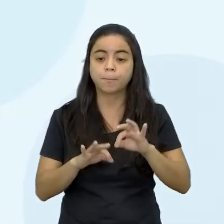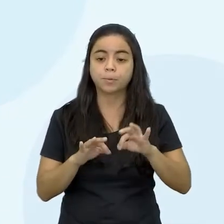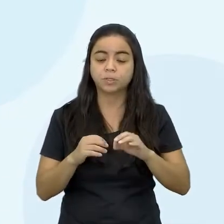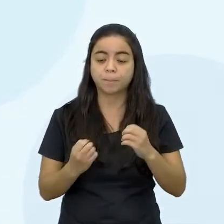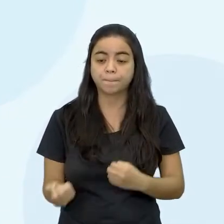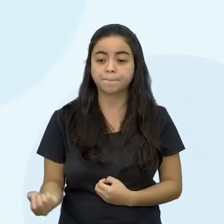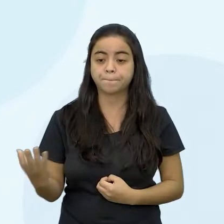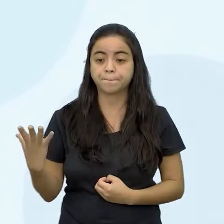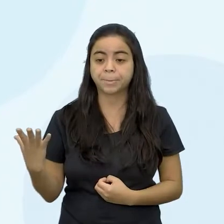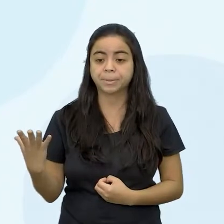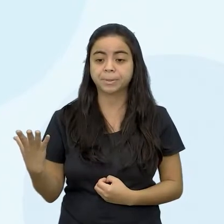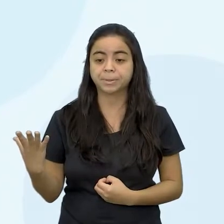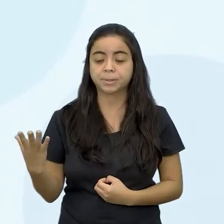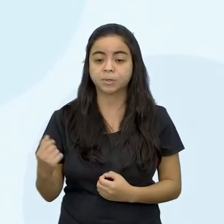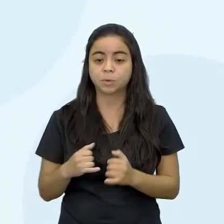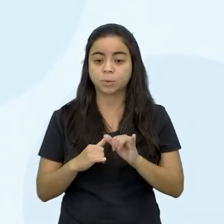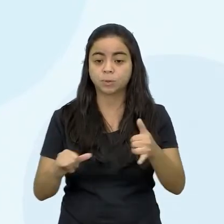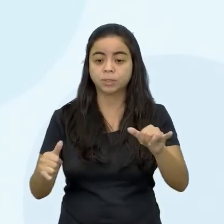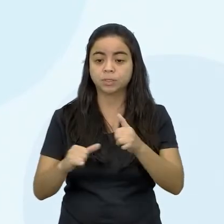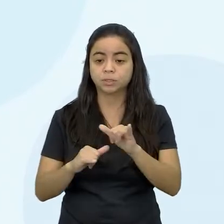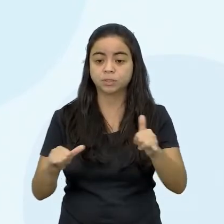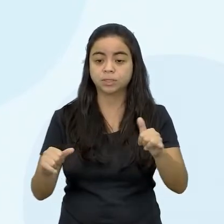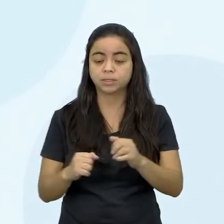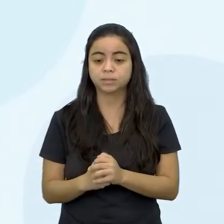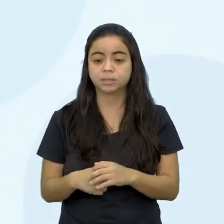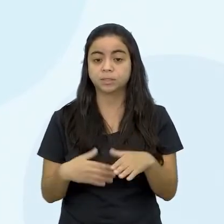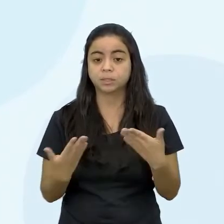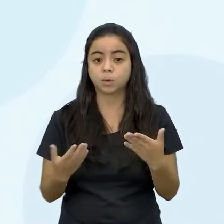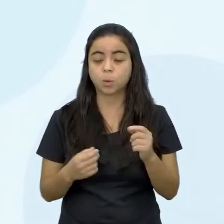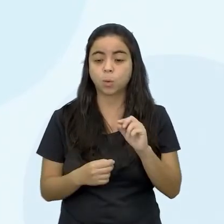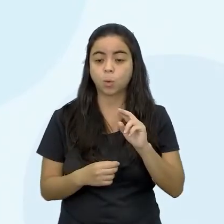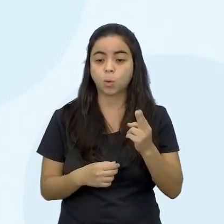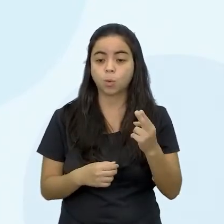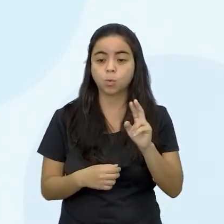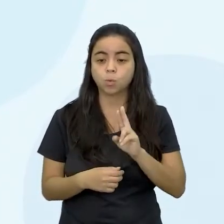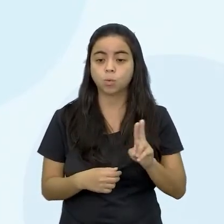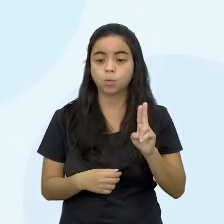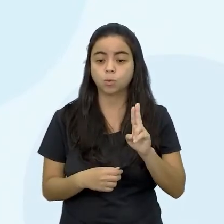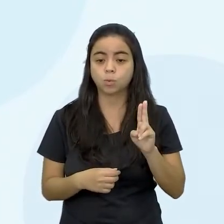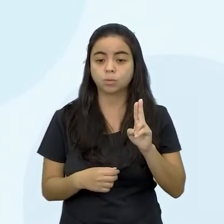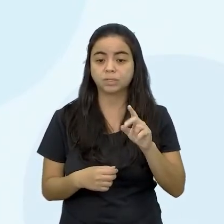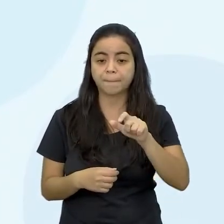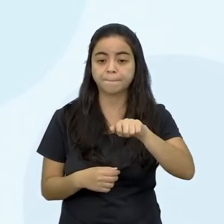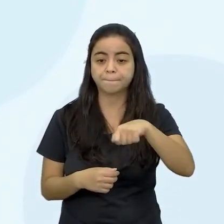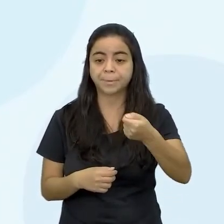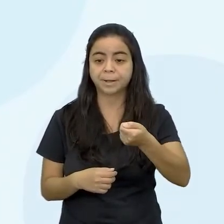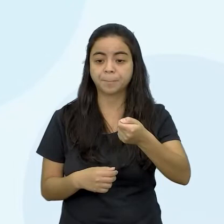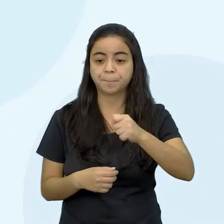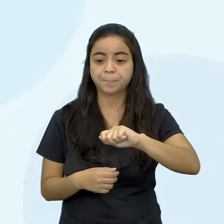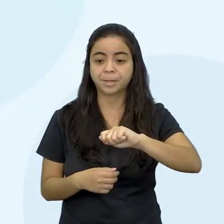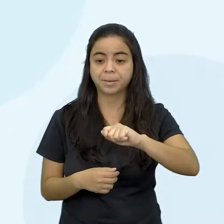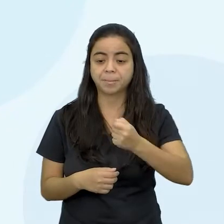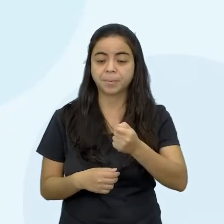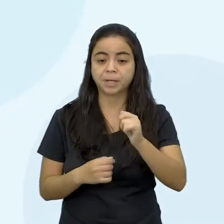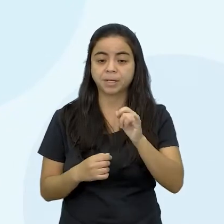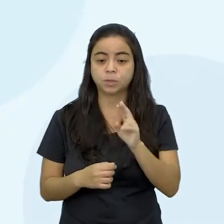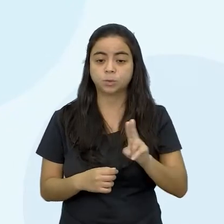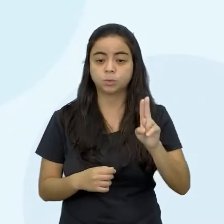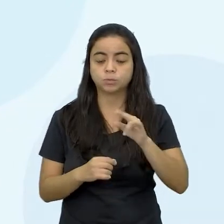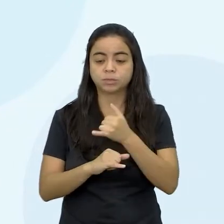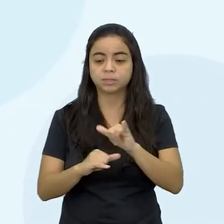para acender lâmpadas com energia elétrica o acender usa algum dispositivo aí que usa a corrente elétrica